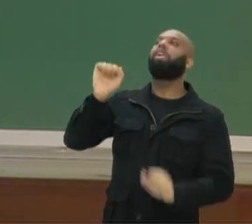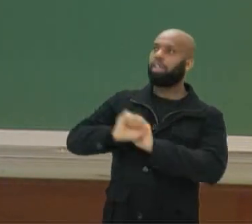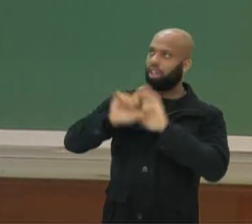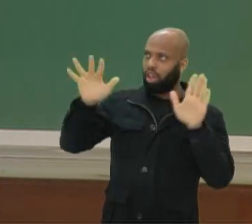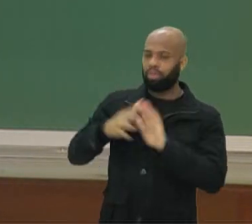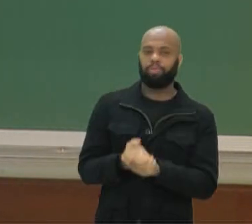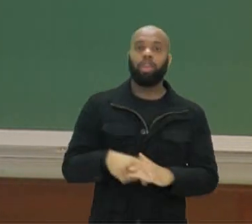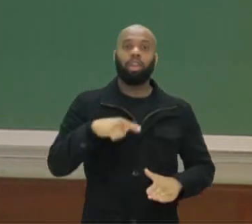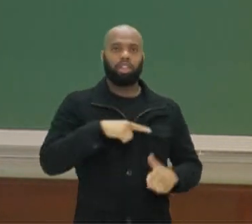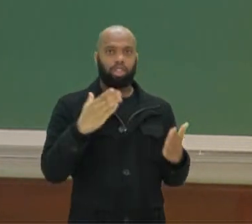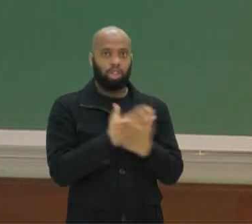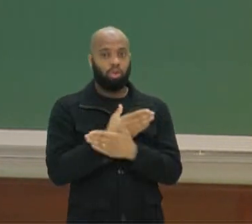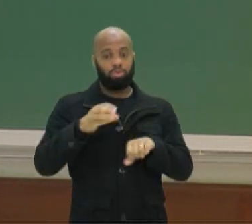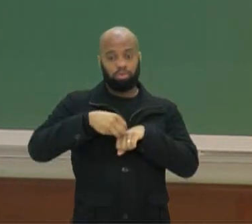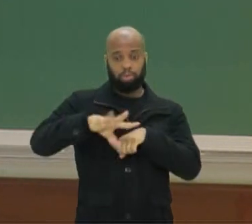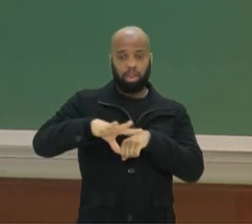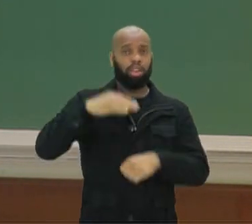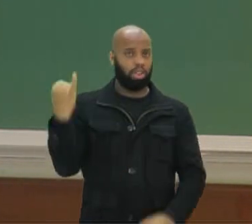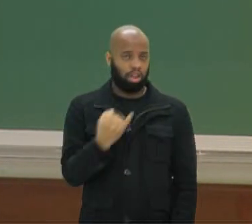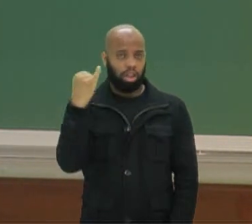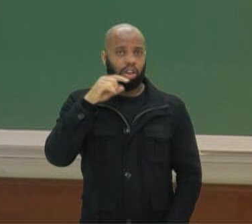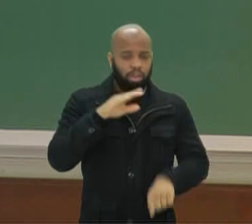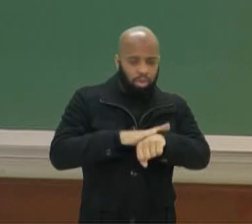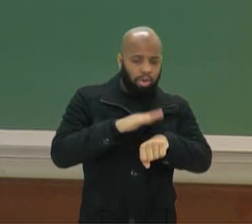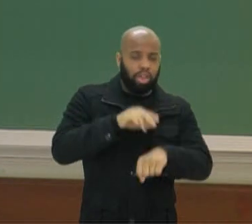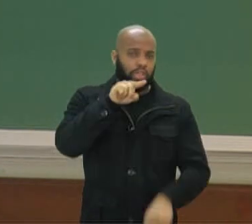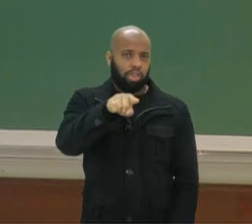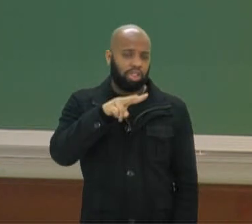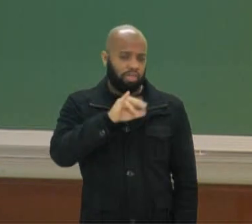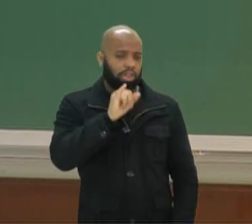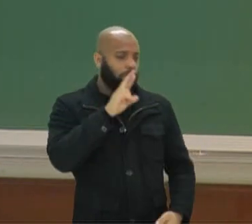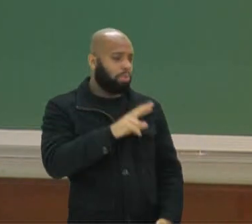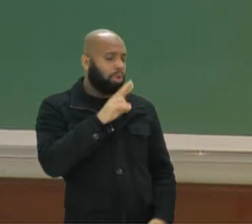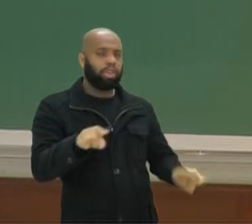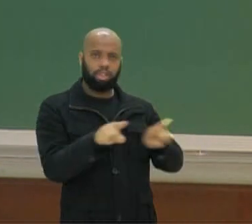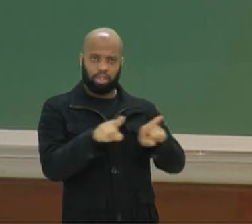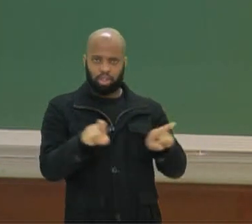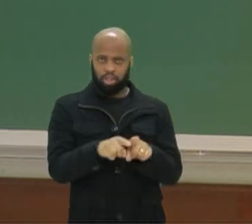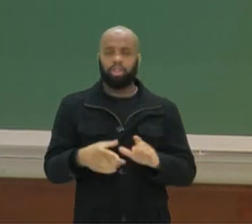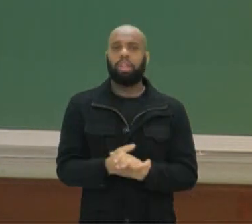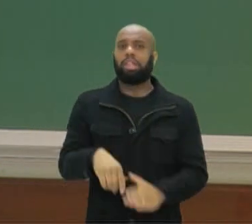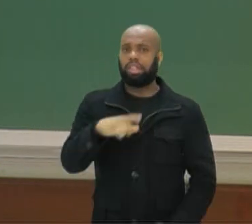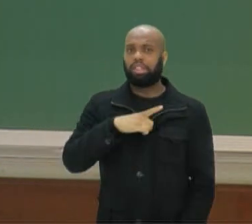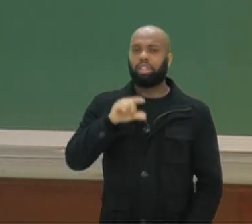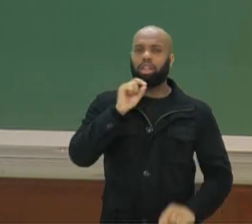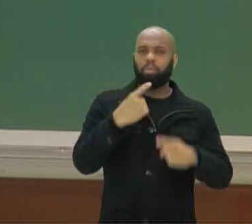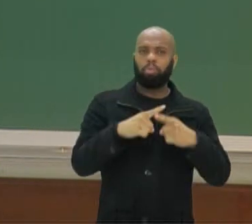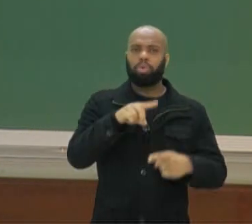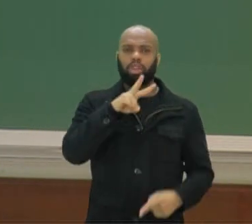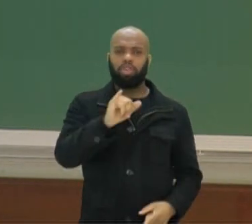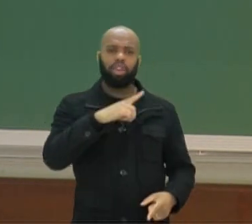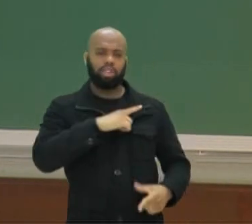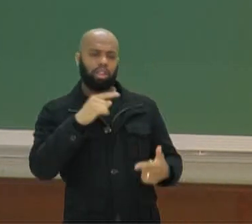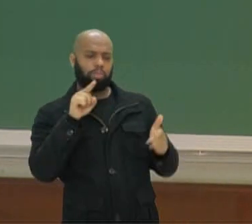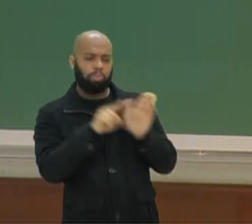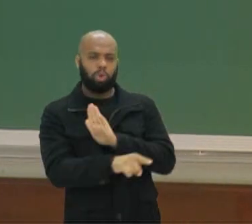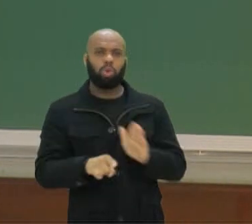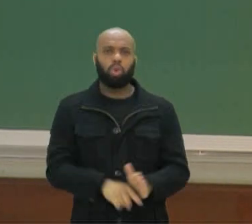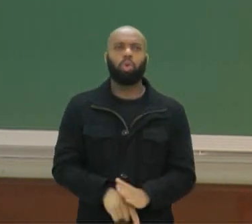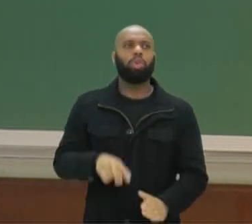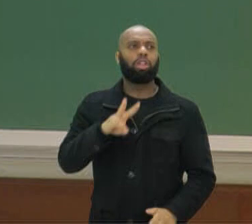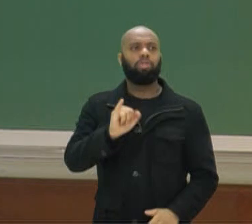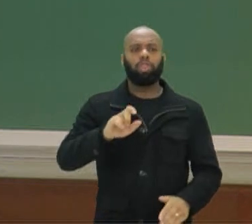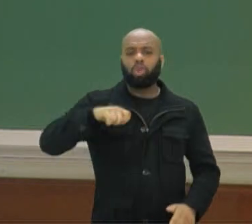dicas importantes de serem levadas em consideração na hora que você se deparar com uma questão em que ela